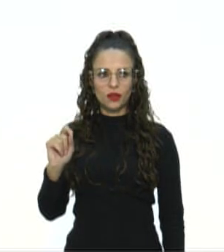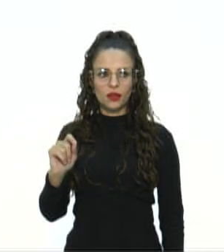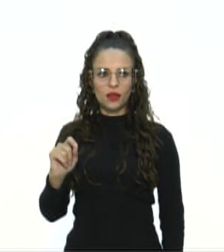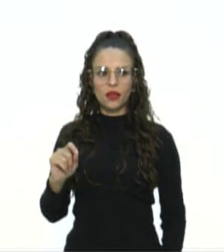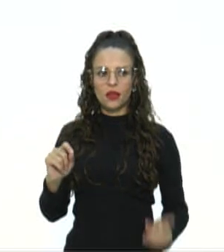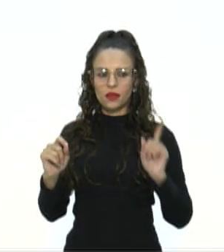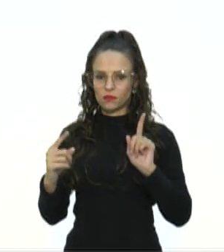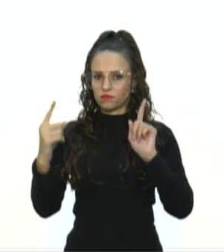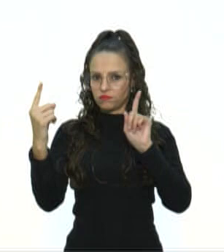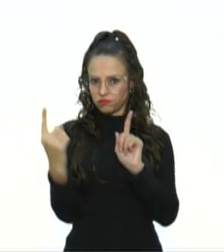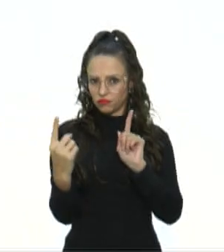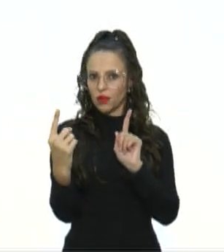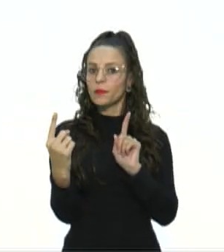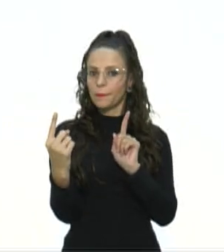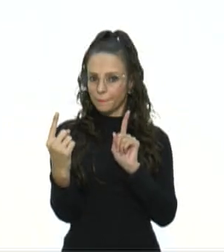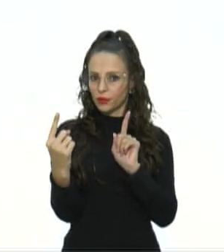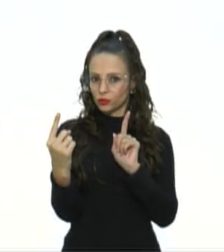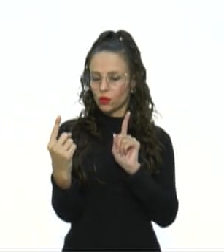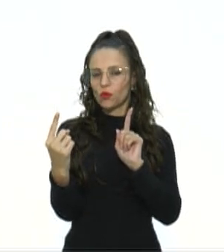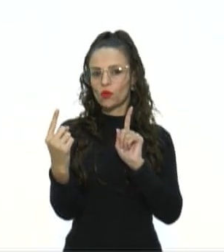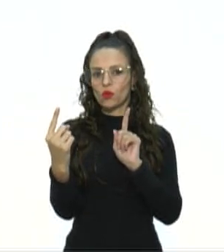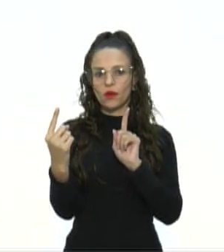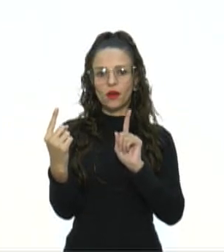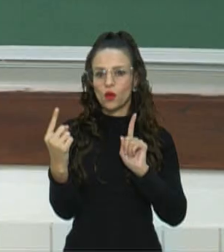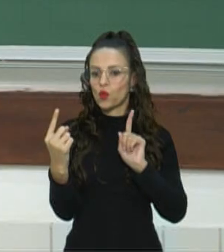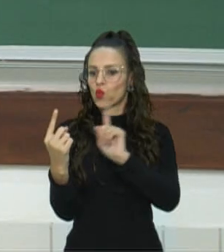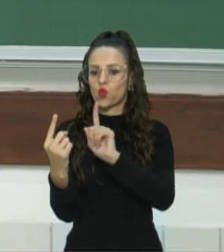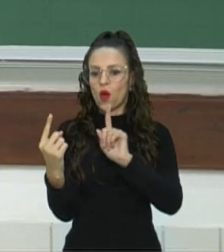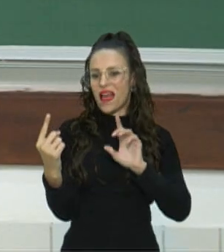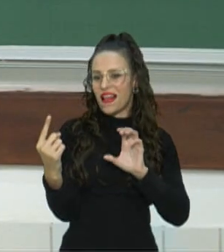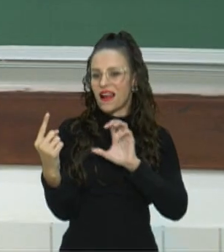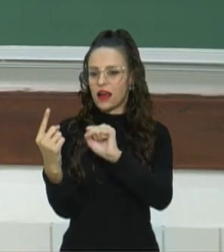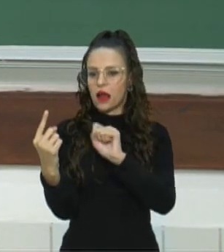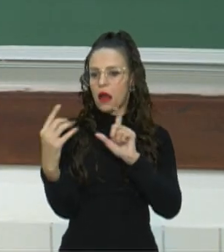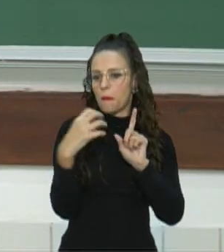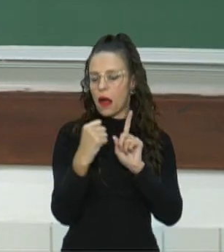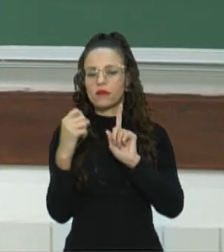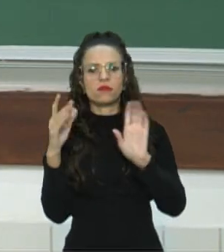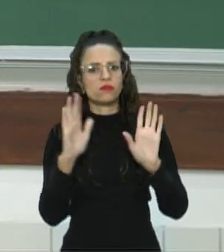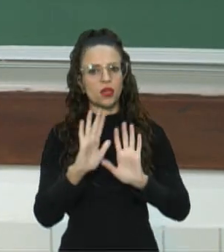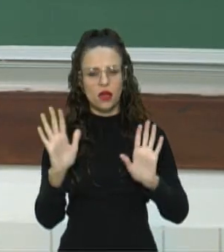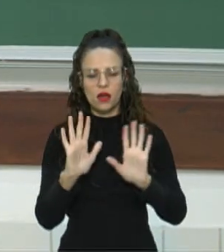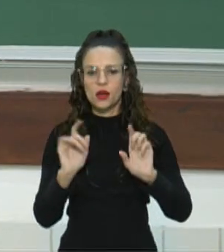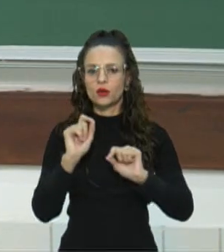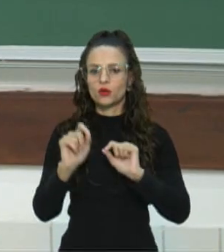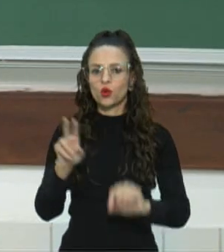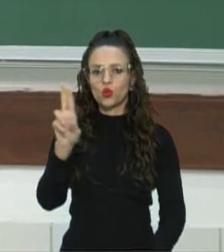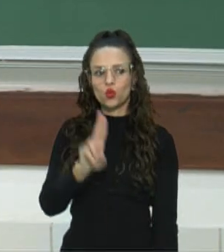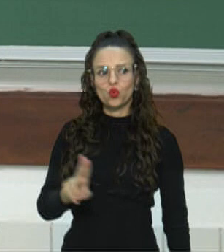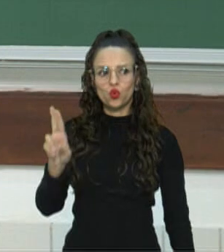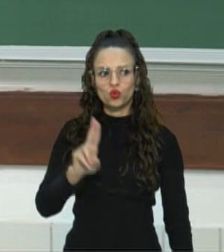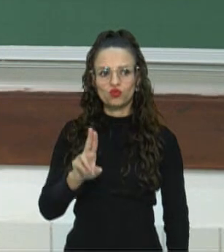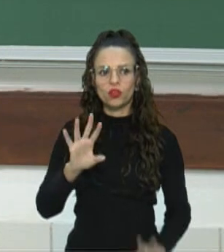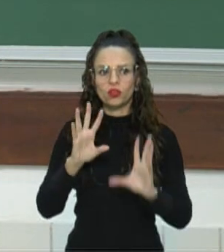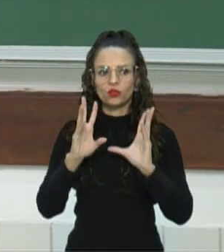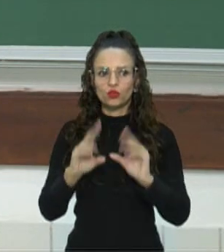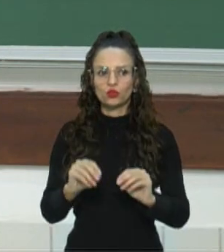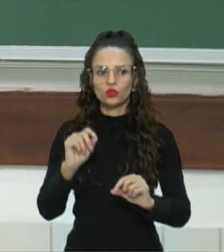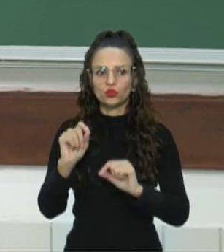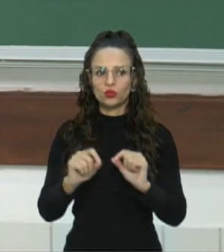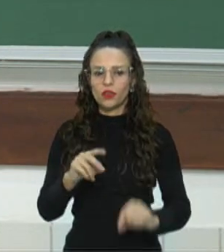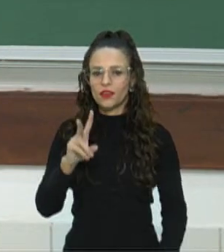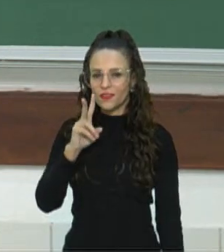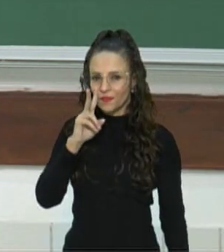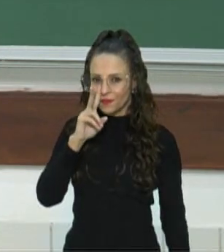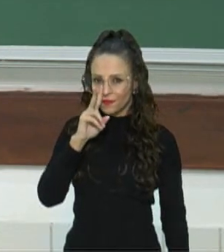os Aikidokas, que são os praticantes de Aikido, eles não visam atacar o oponente, sim utilizar toda e qualquer